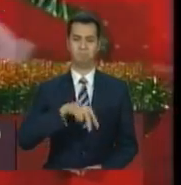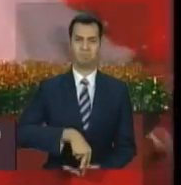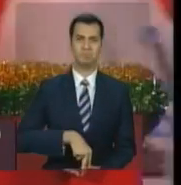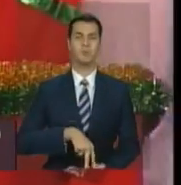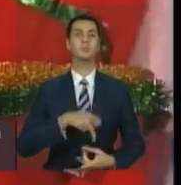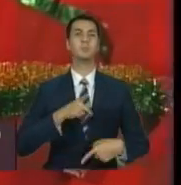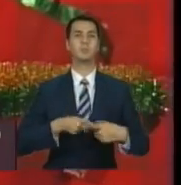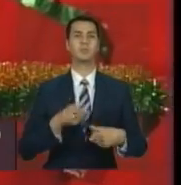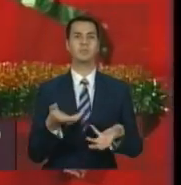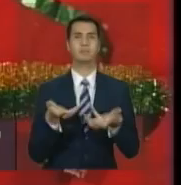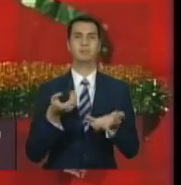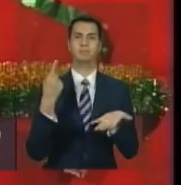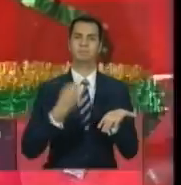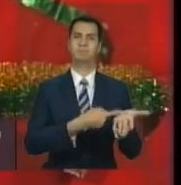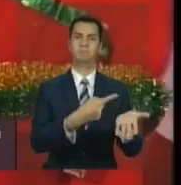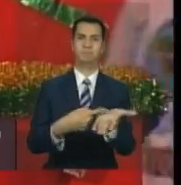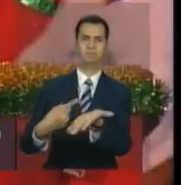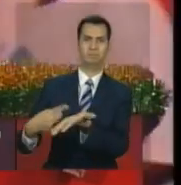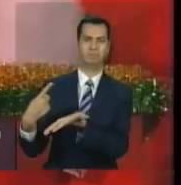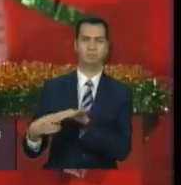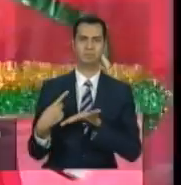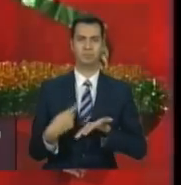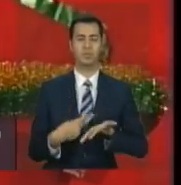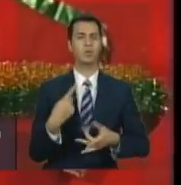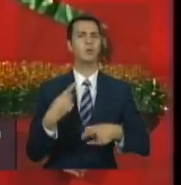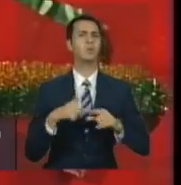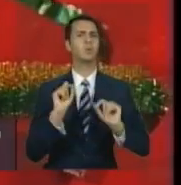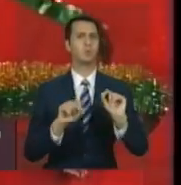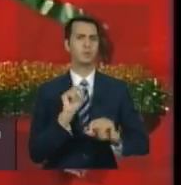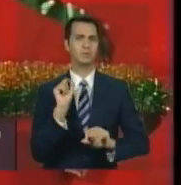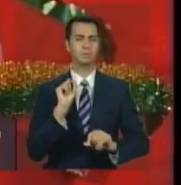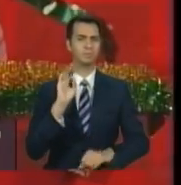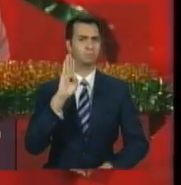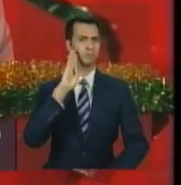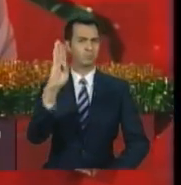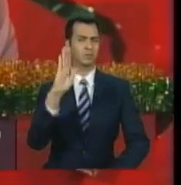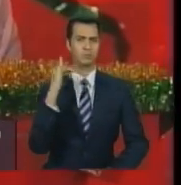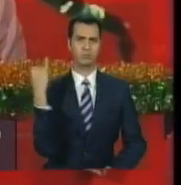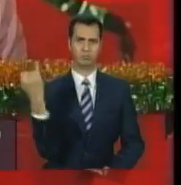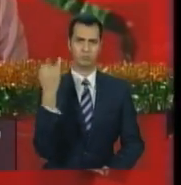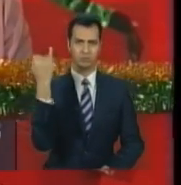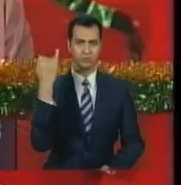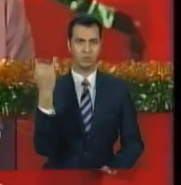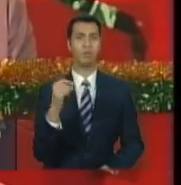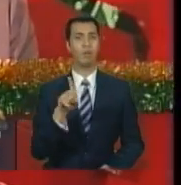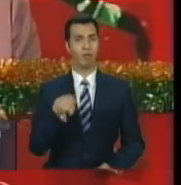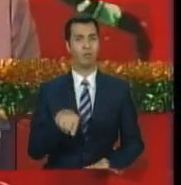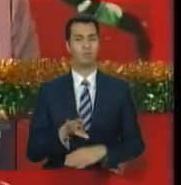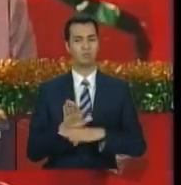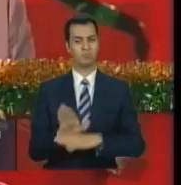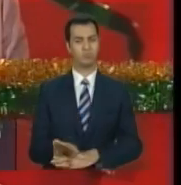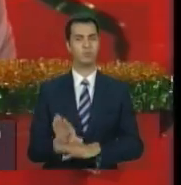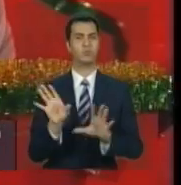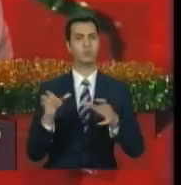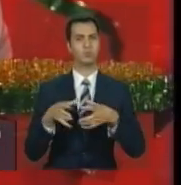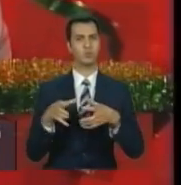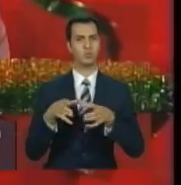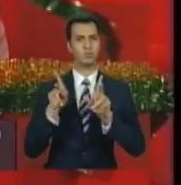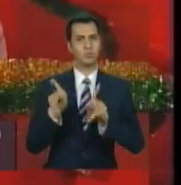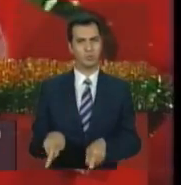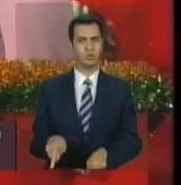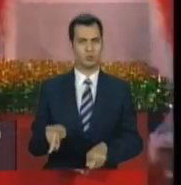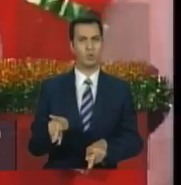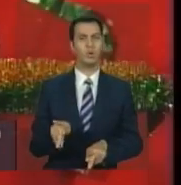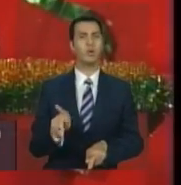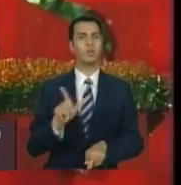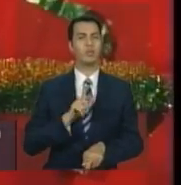importância que tem no meu governo a questão dos catadores de material